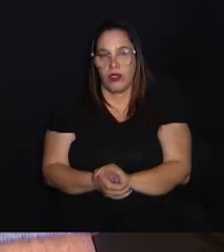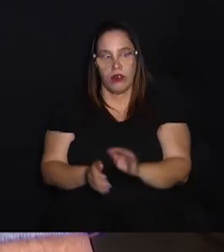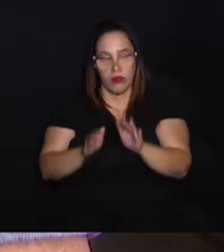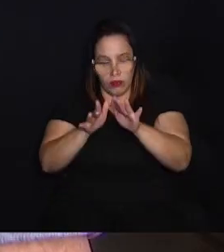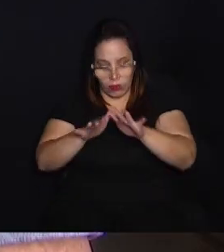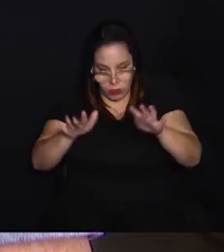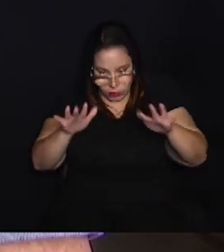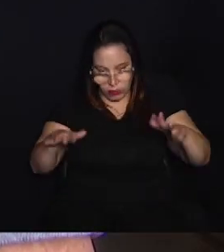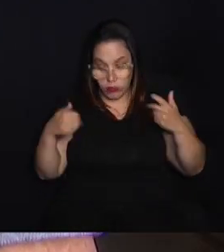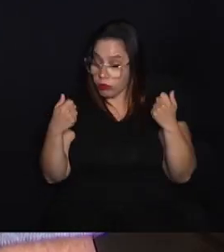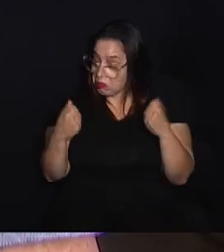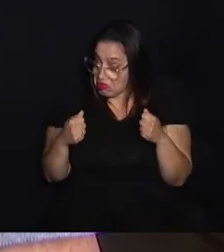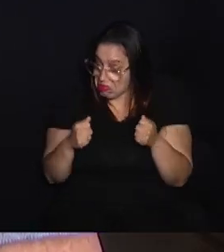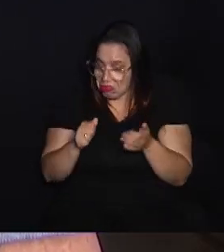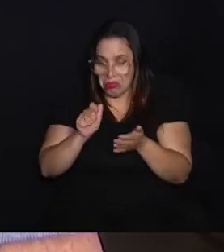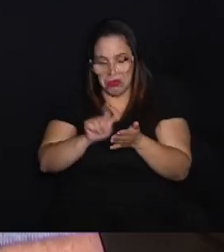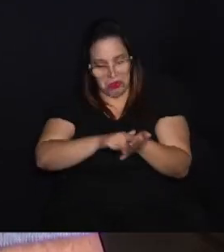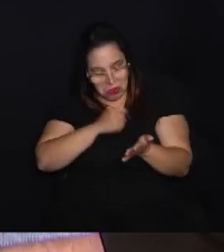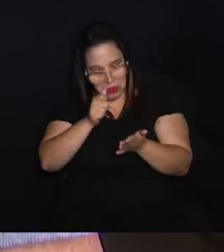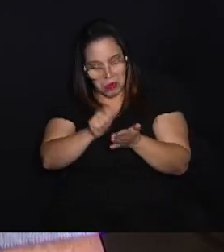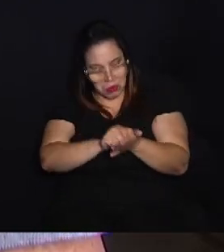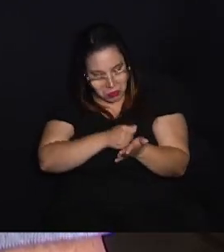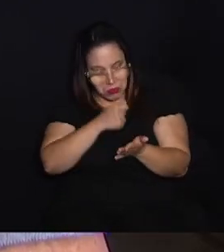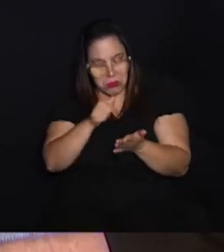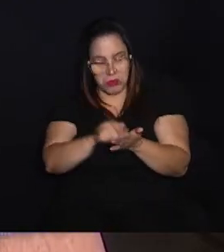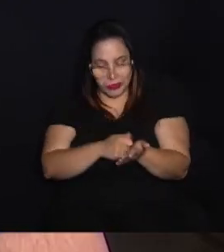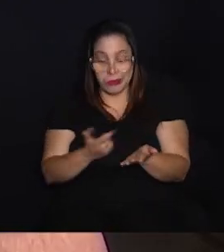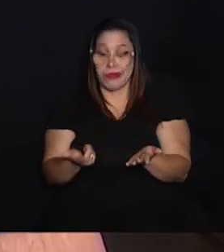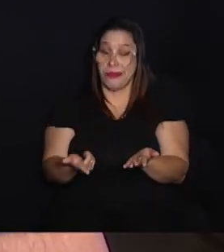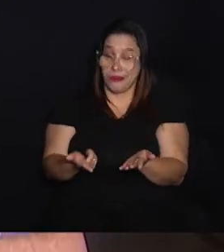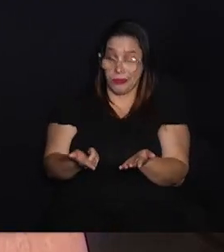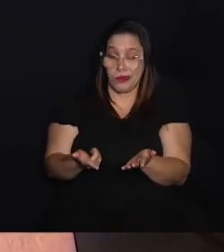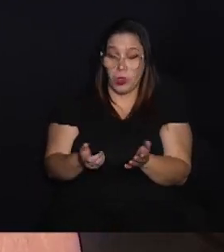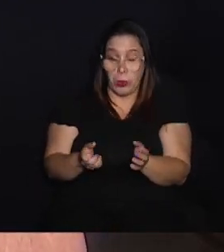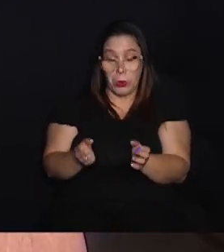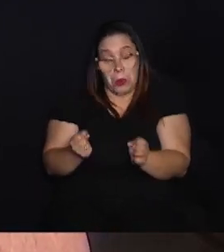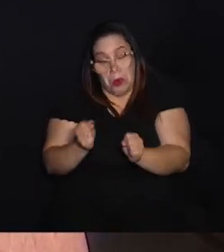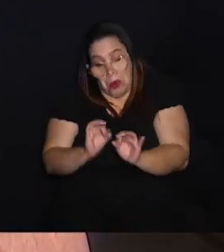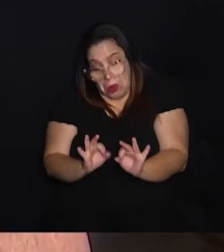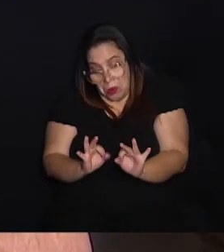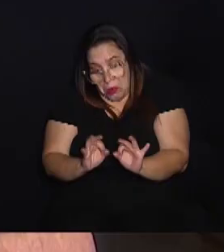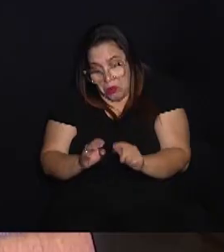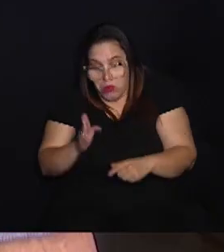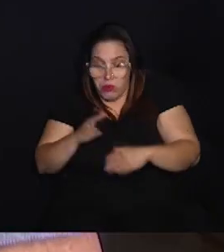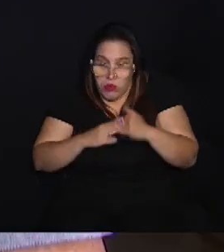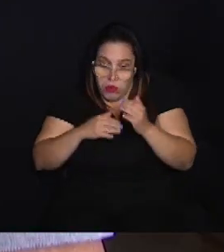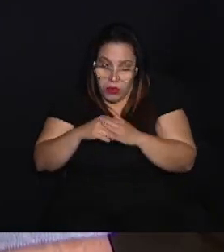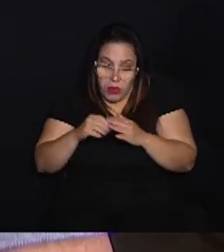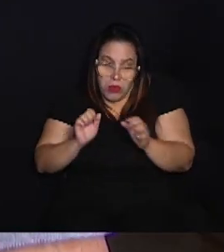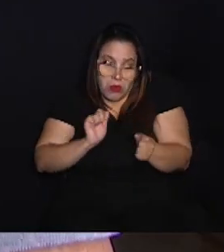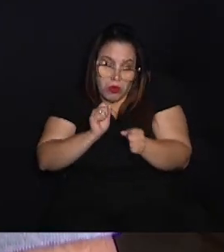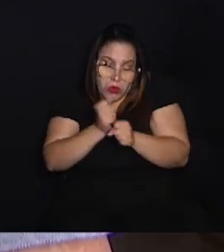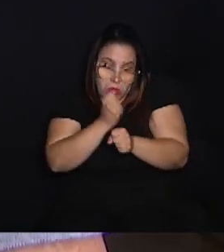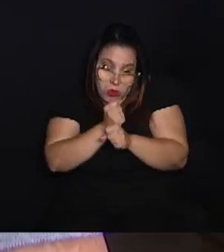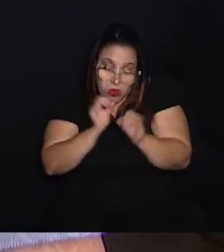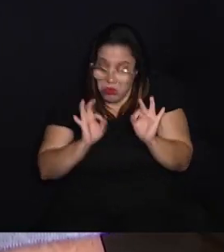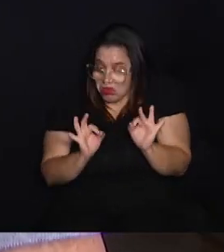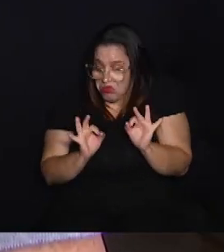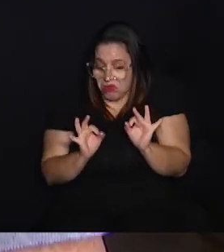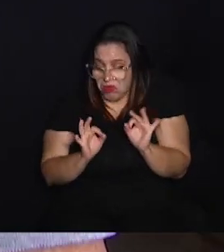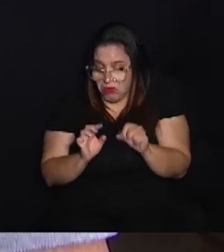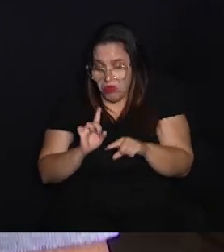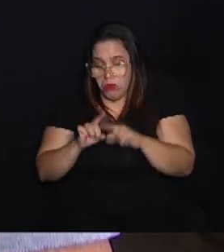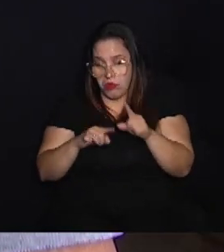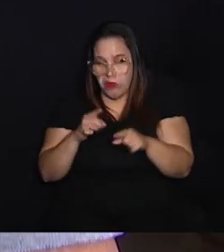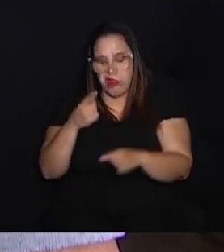ele precisa de uma manutenção, tanto na questão de conservação, quanto às vezes vai precisar de um reparo. Mas isso tudo